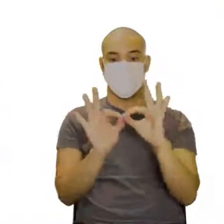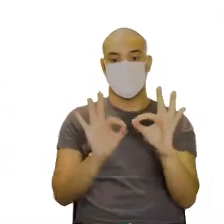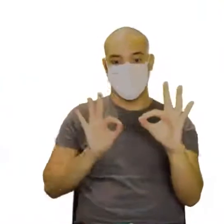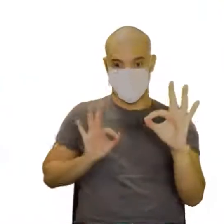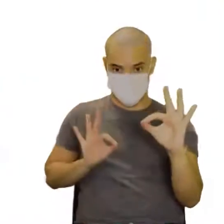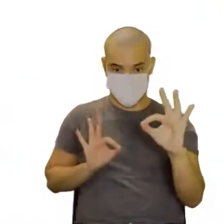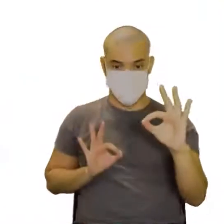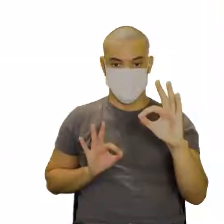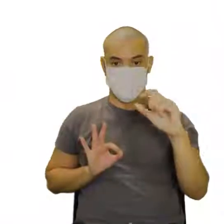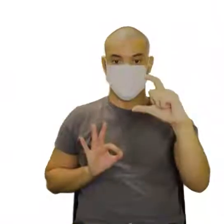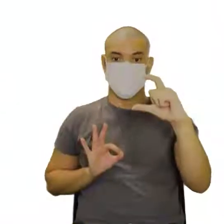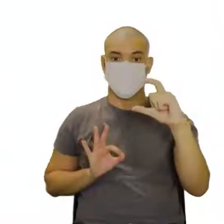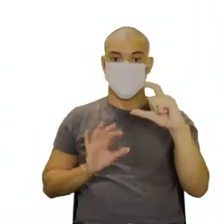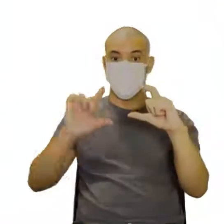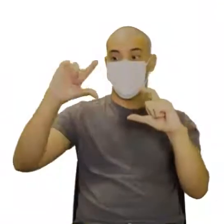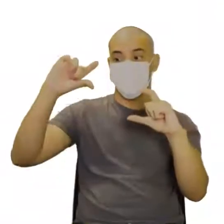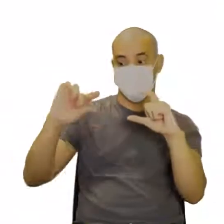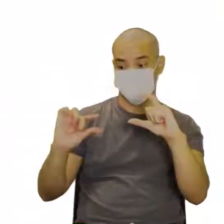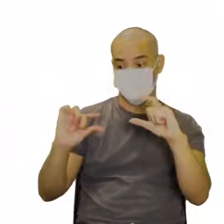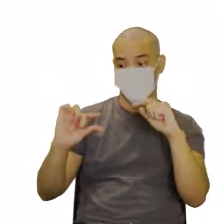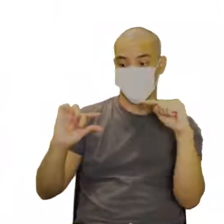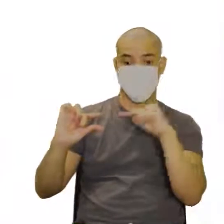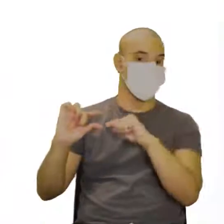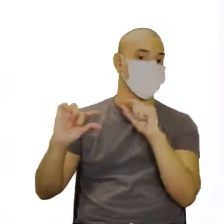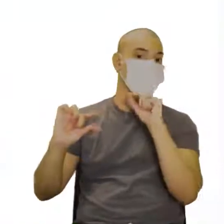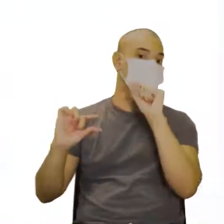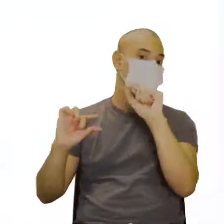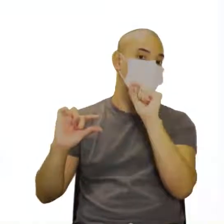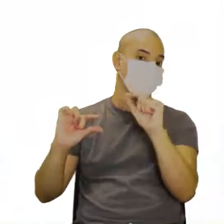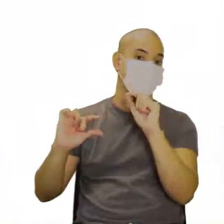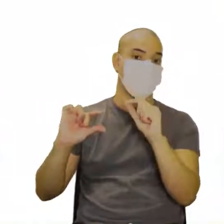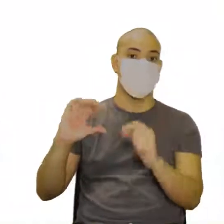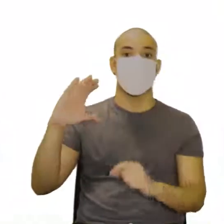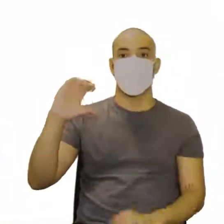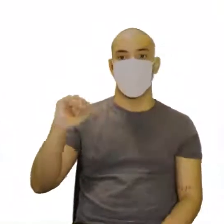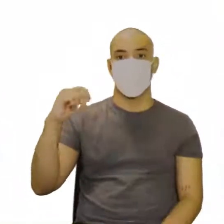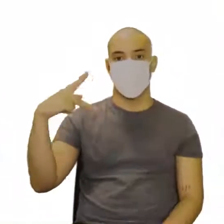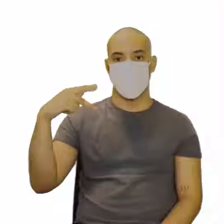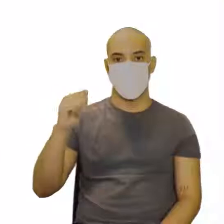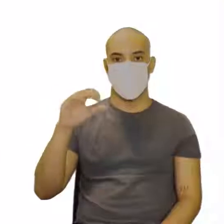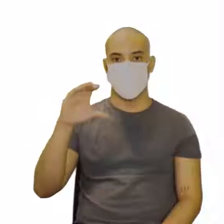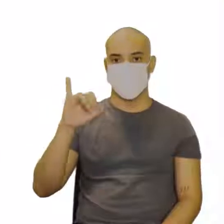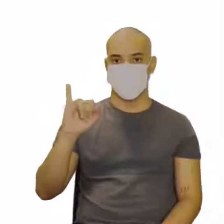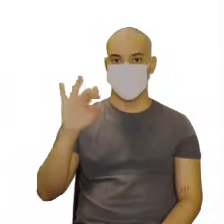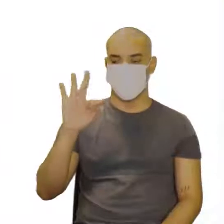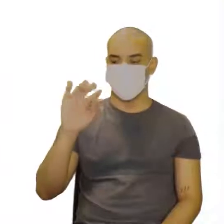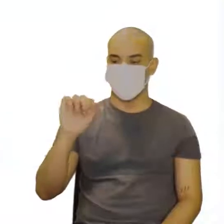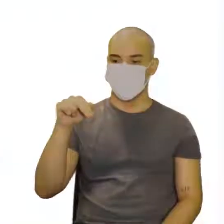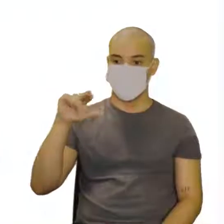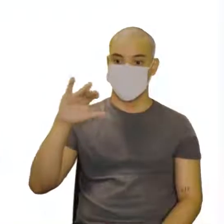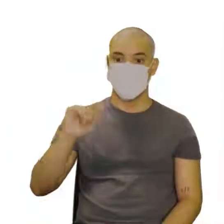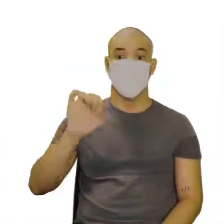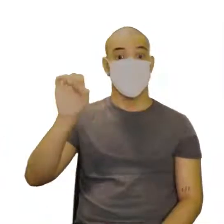separação das placas, menor vai ser o quê? A capacitância. Ou